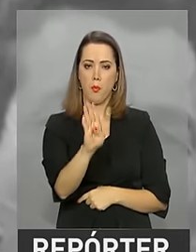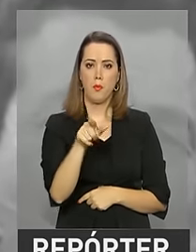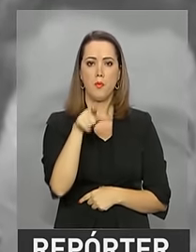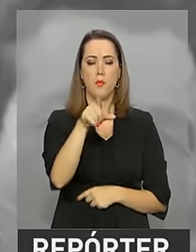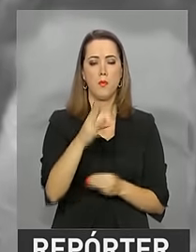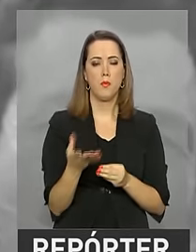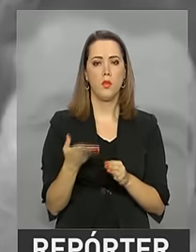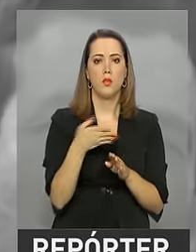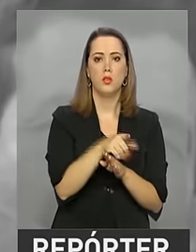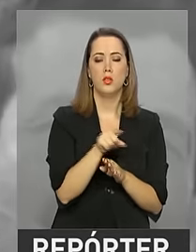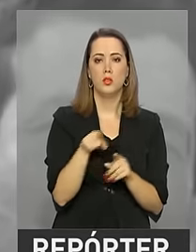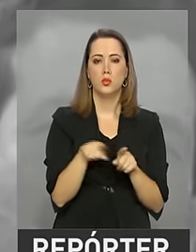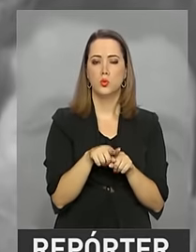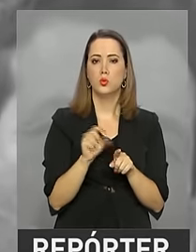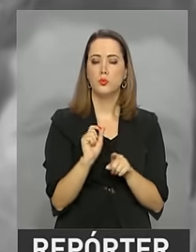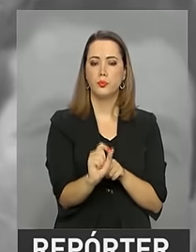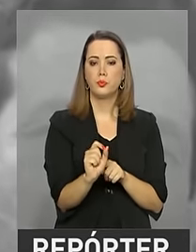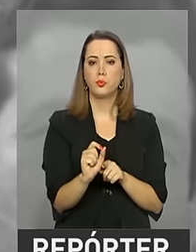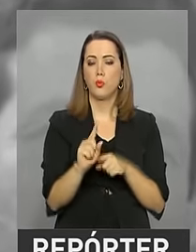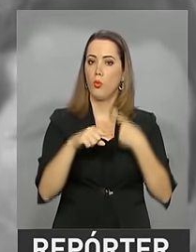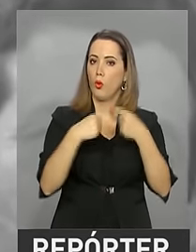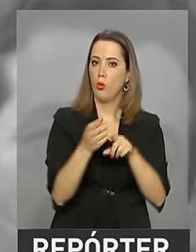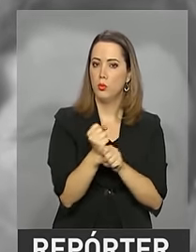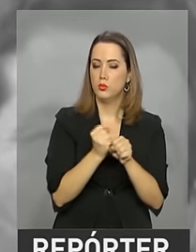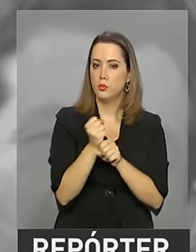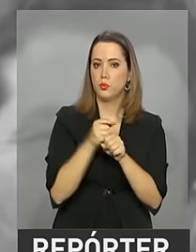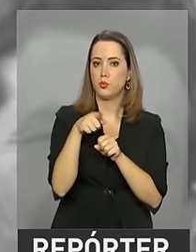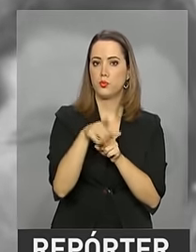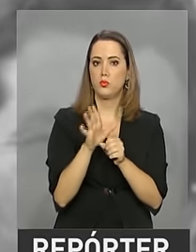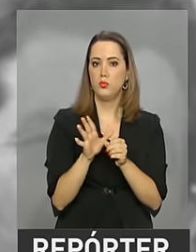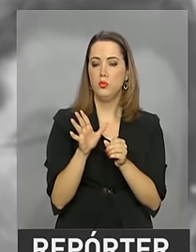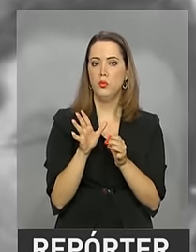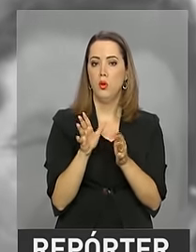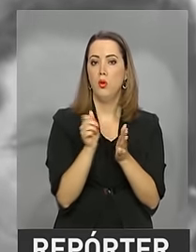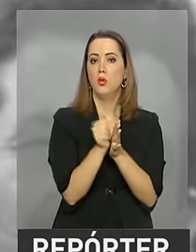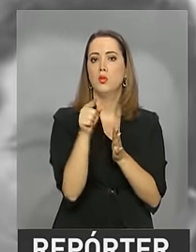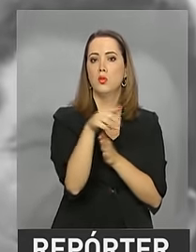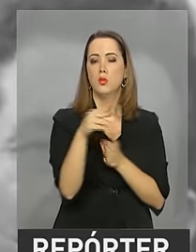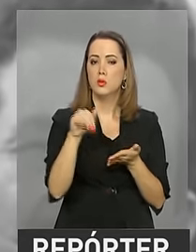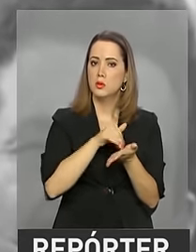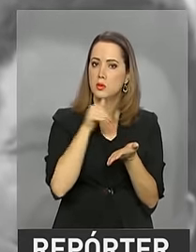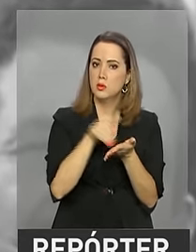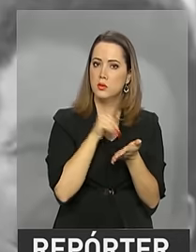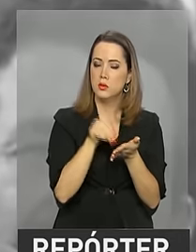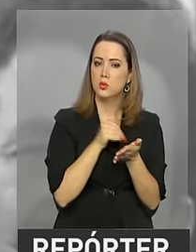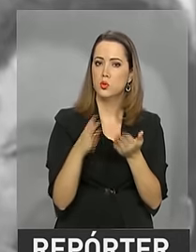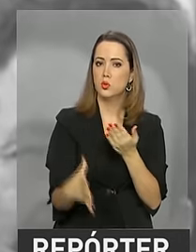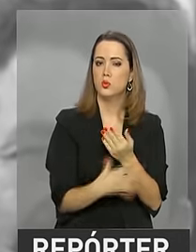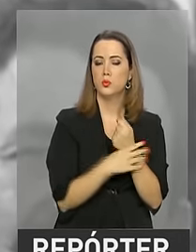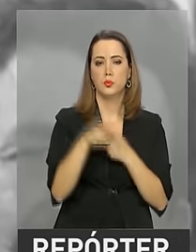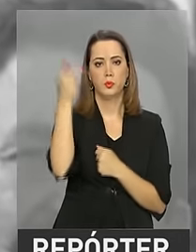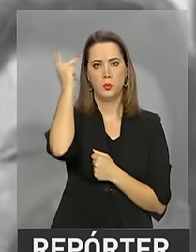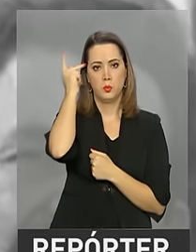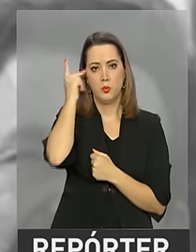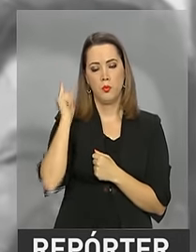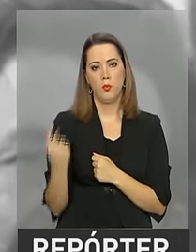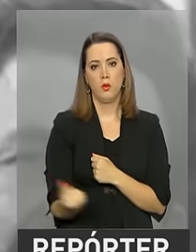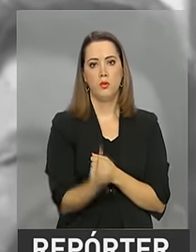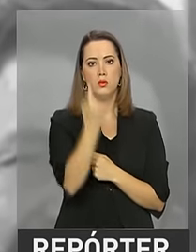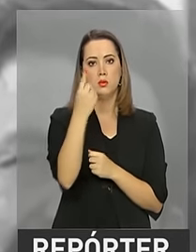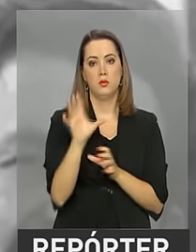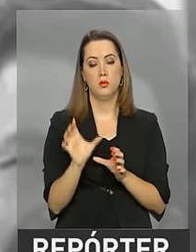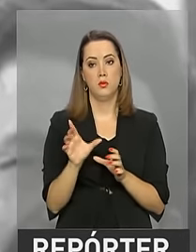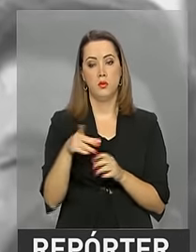então Governador Franco montouro no ano seguinte assumiu a Secretaria de Segurança Pública de São Paulo e durante a gestão criou a primeira